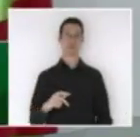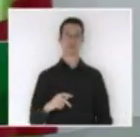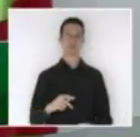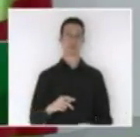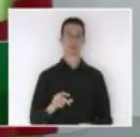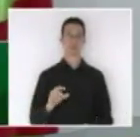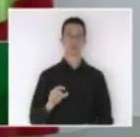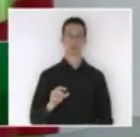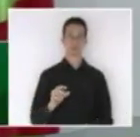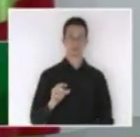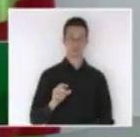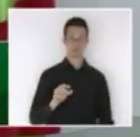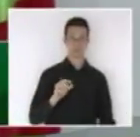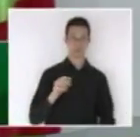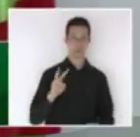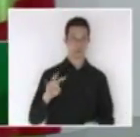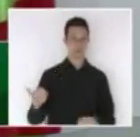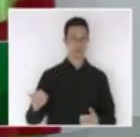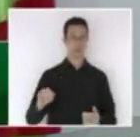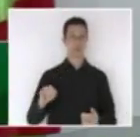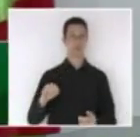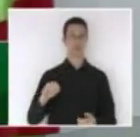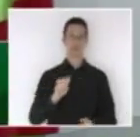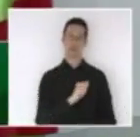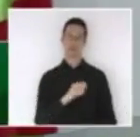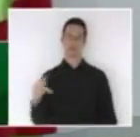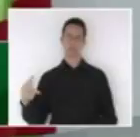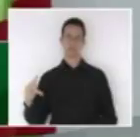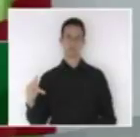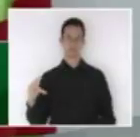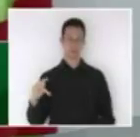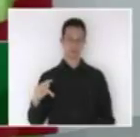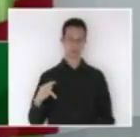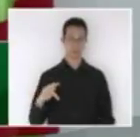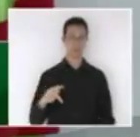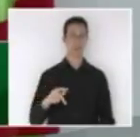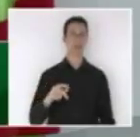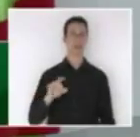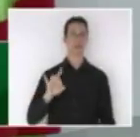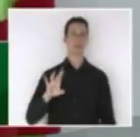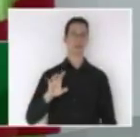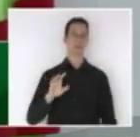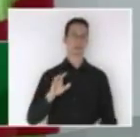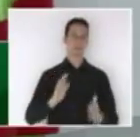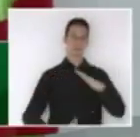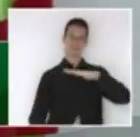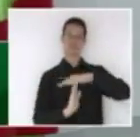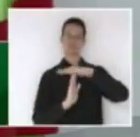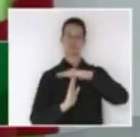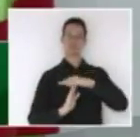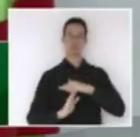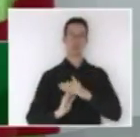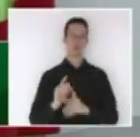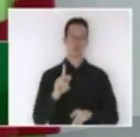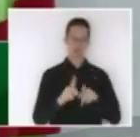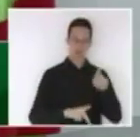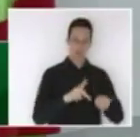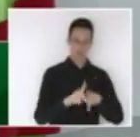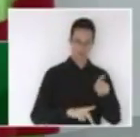E o policial que está na linha de frente não é reconhecido pelo governo.